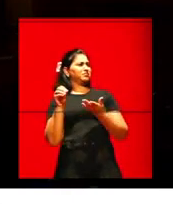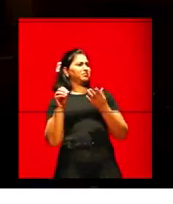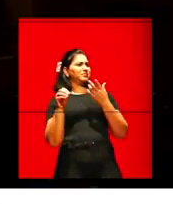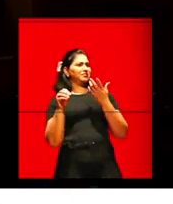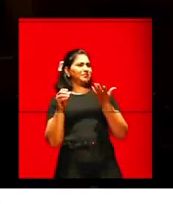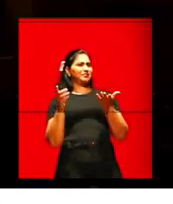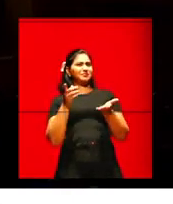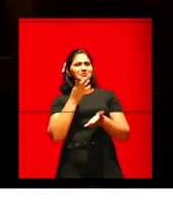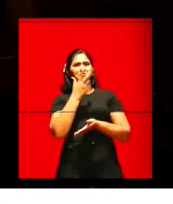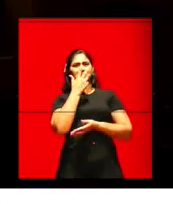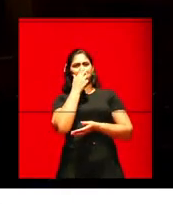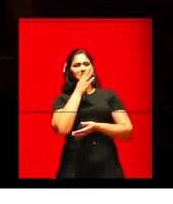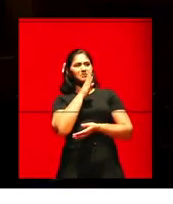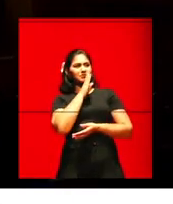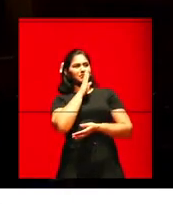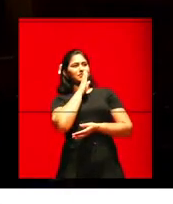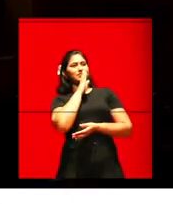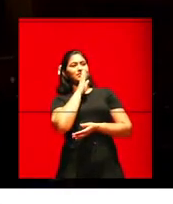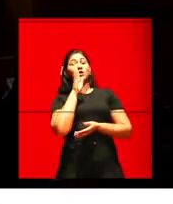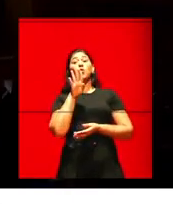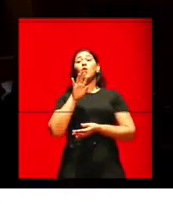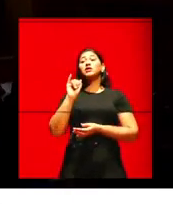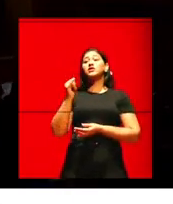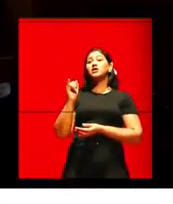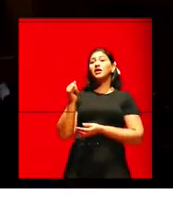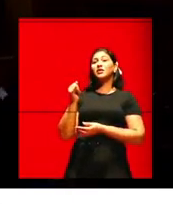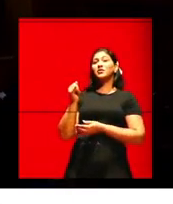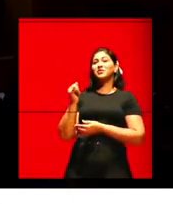Ah! Cadê o 4 de janeiro?